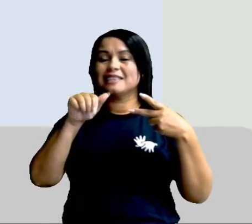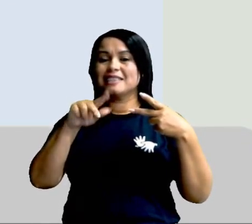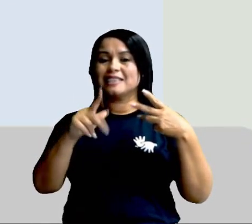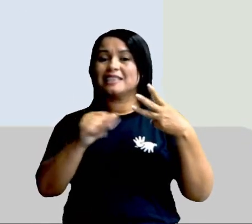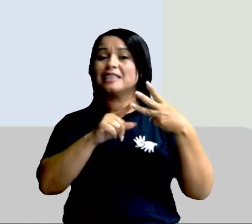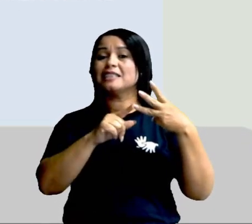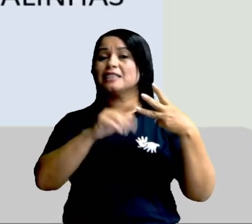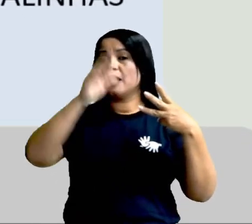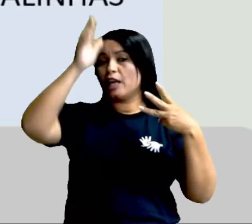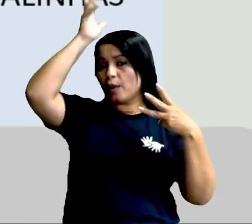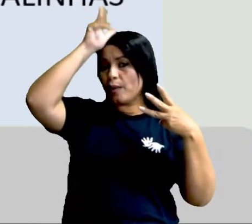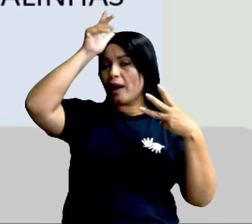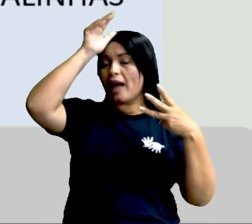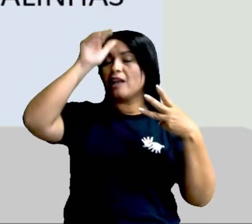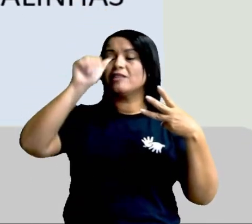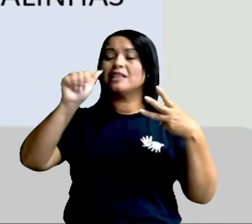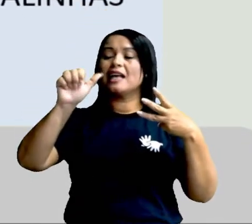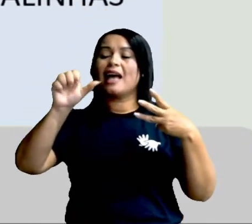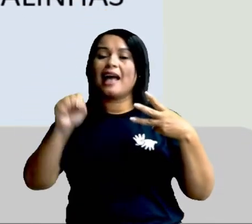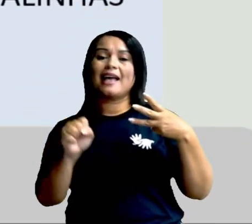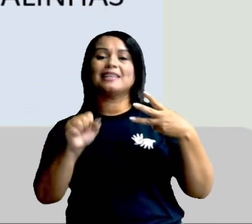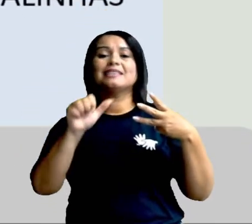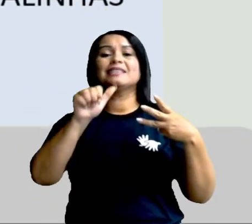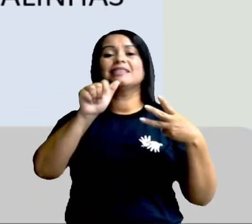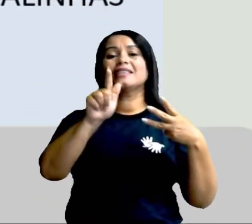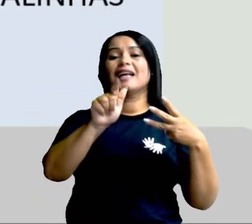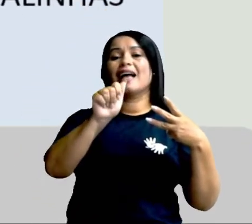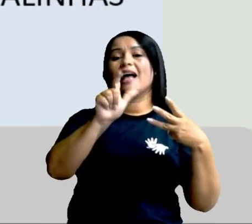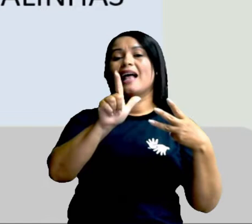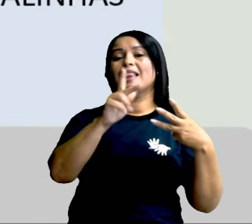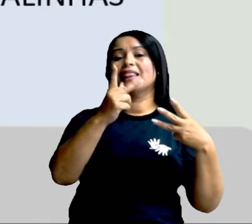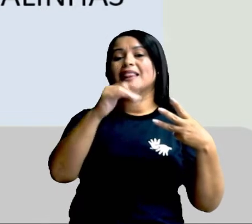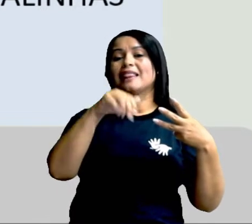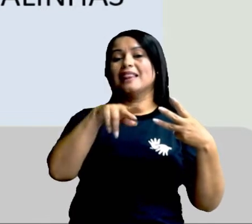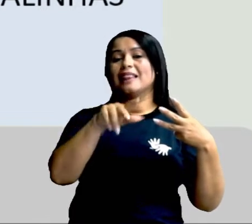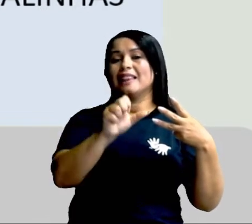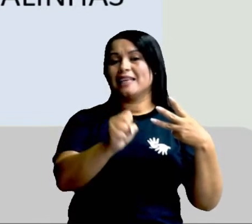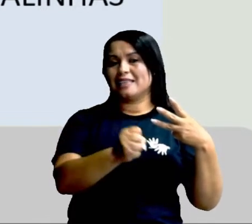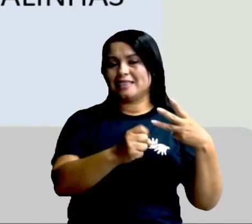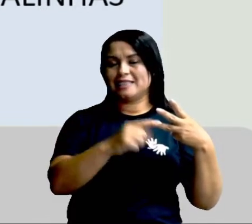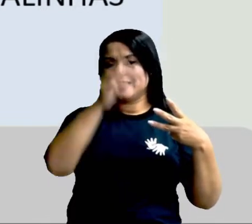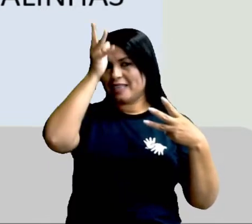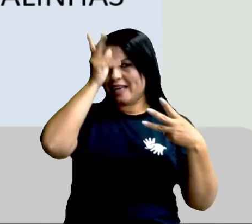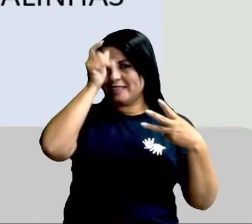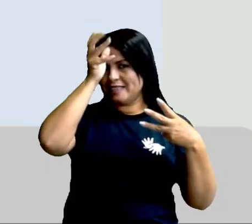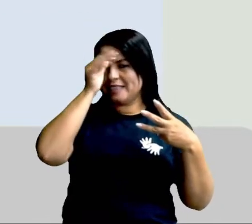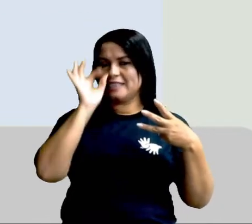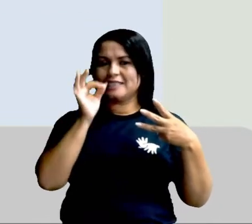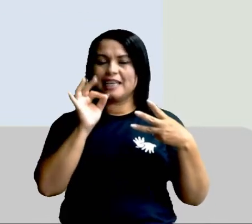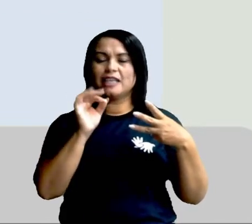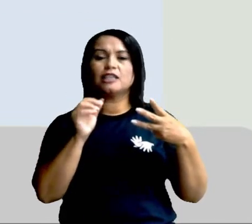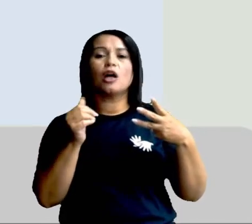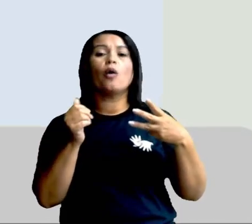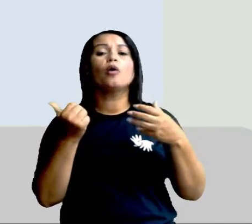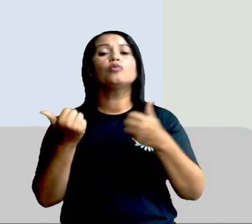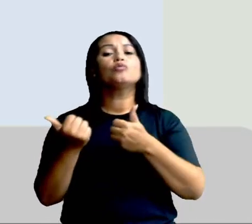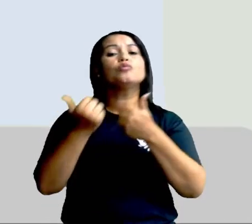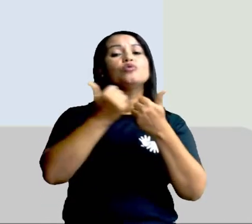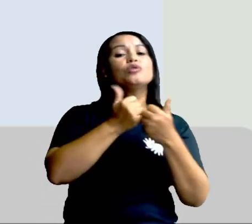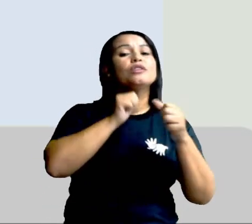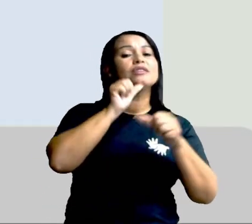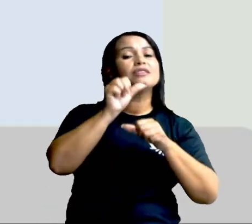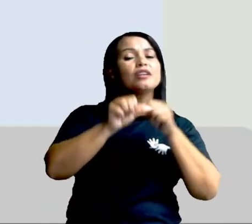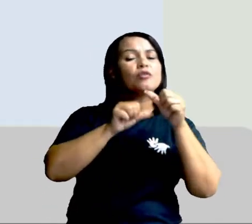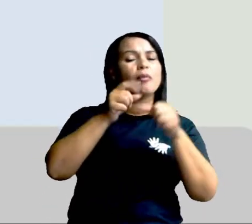galo, as galinhas, tá certo? Eu fiz a substituição, eu transformei,